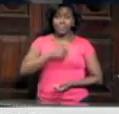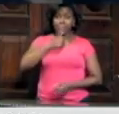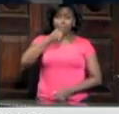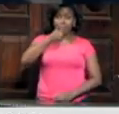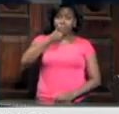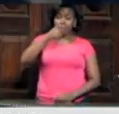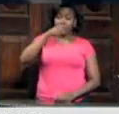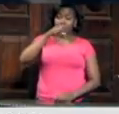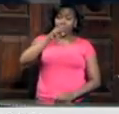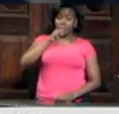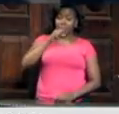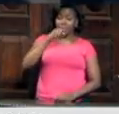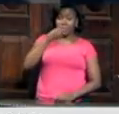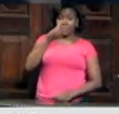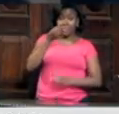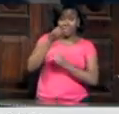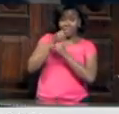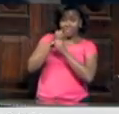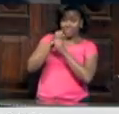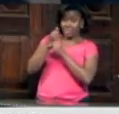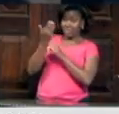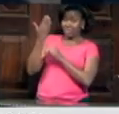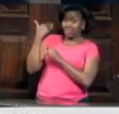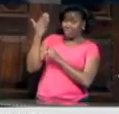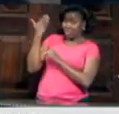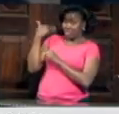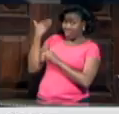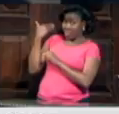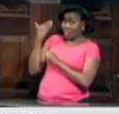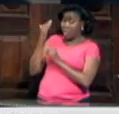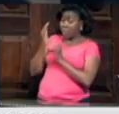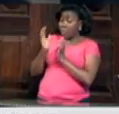186 anos atrás, um grupo de